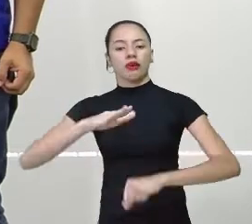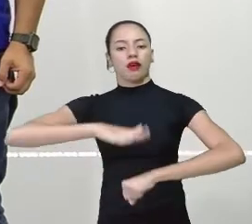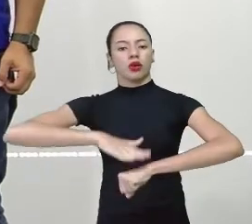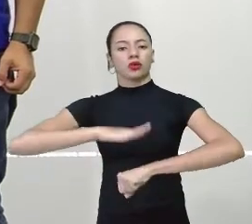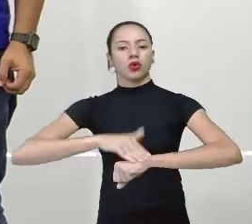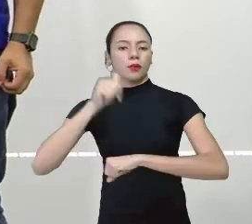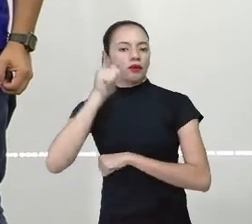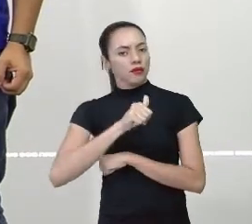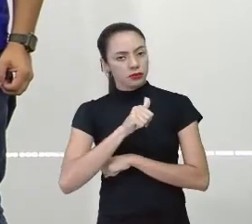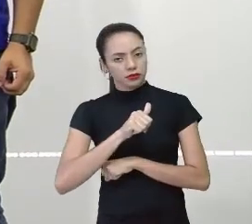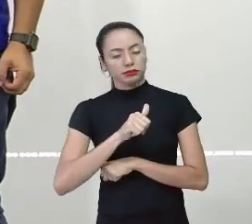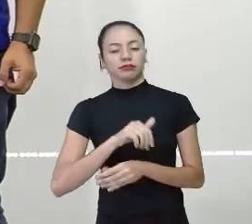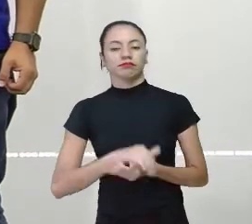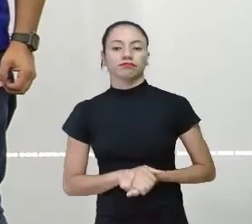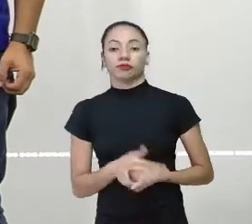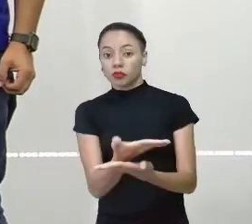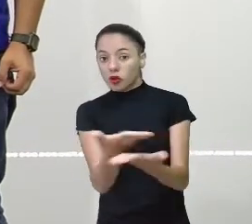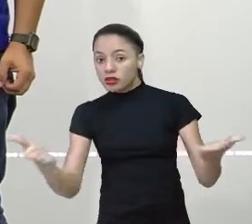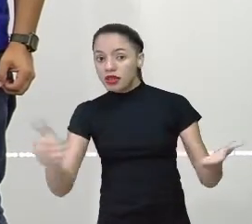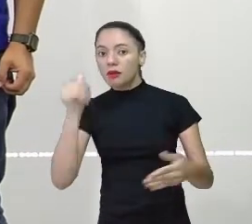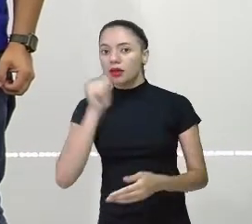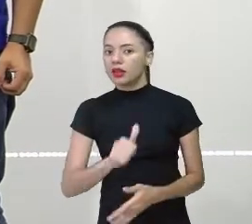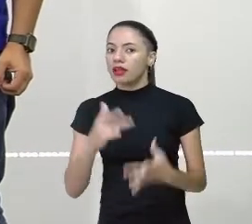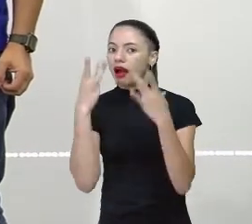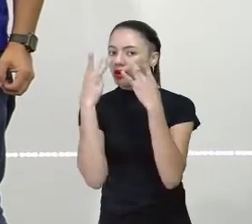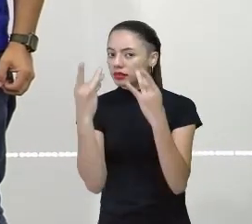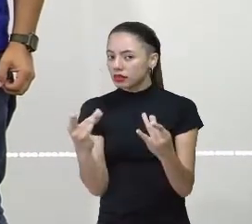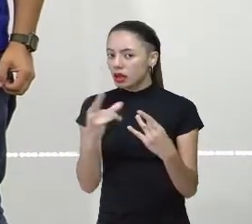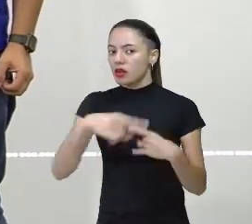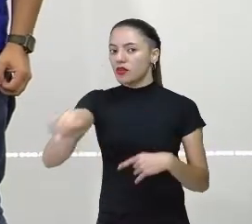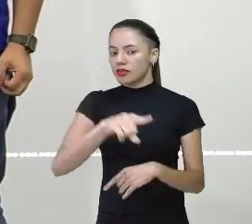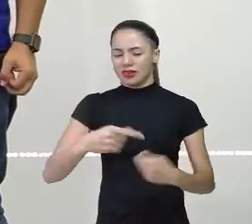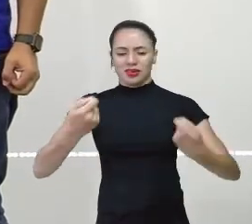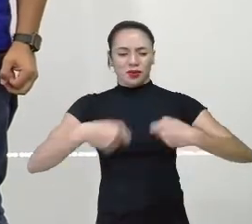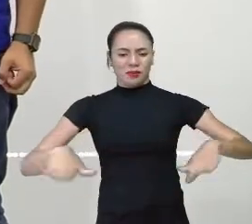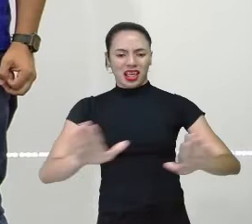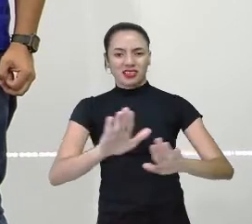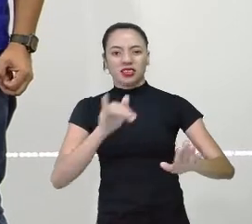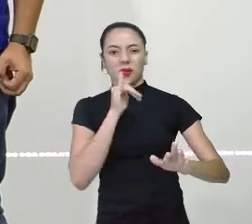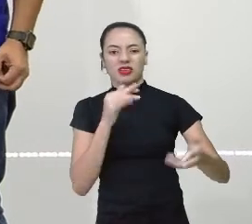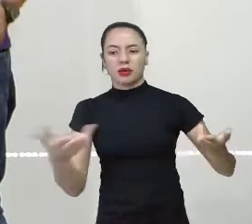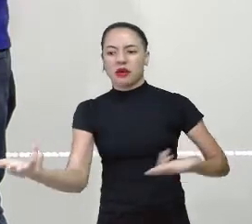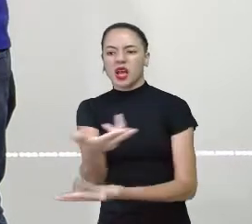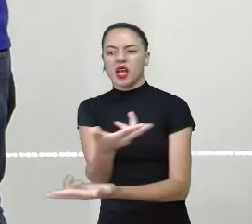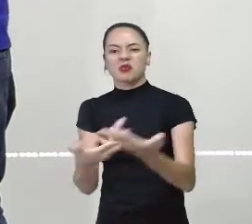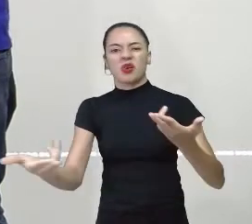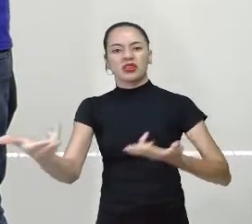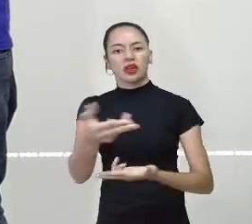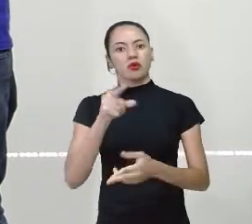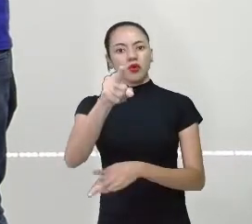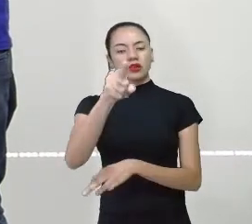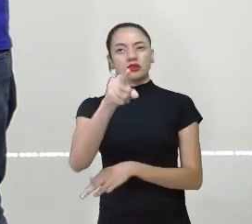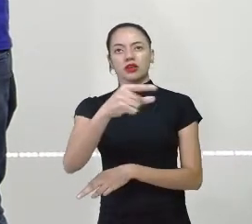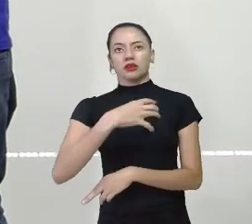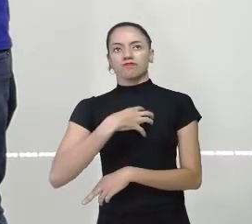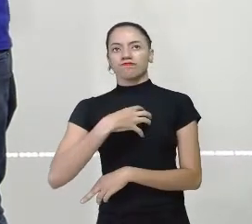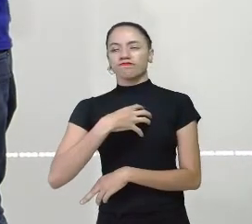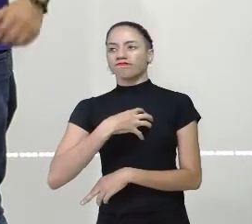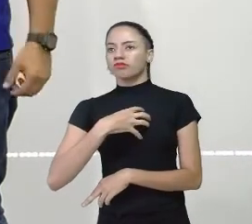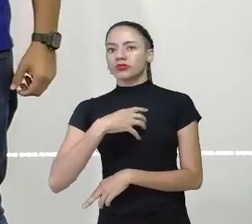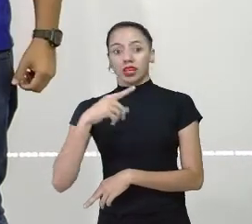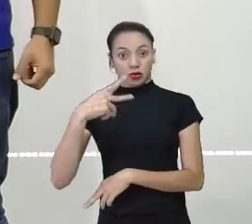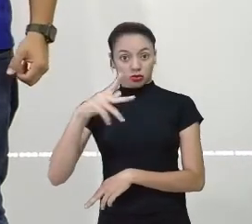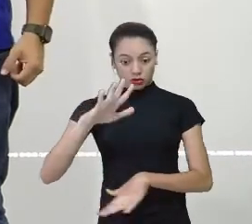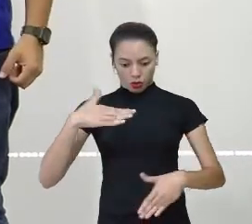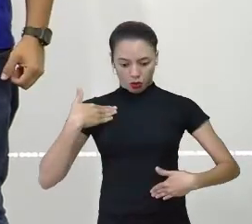autonomia feminina. Então, meninas, prestem atenção, vocês não precisam estar em relacionamentos em que vocês sentem. O seu